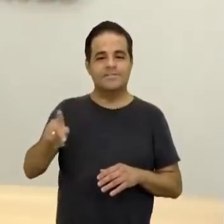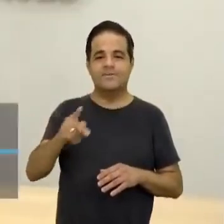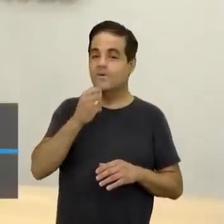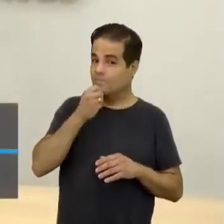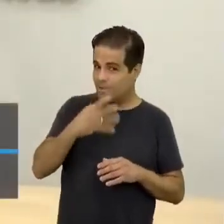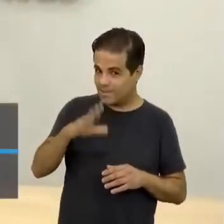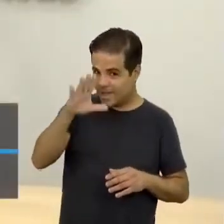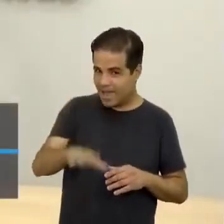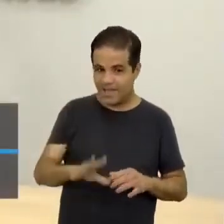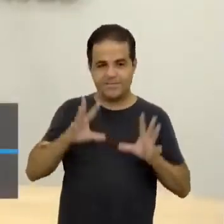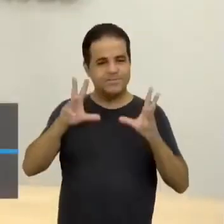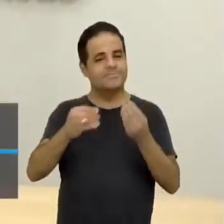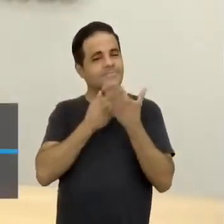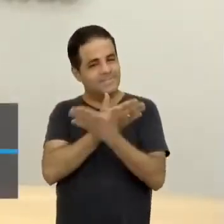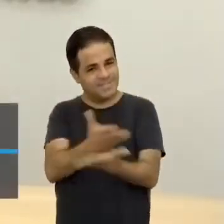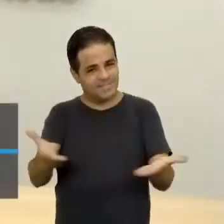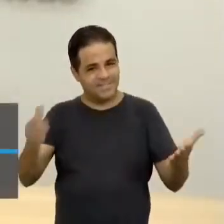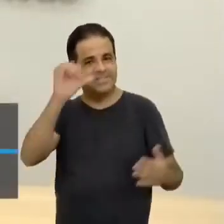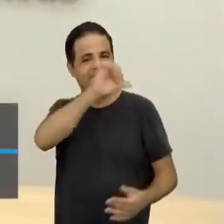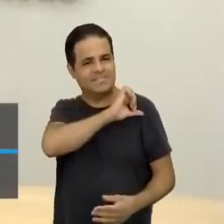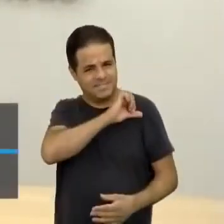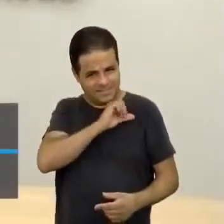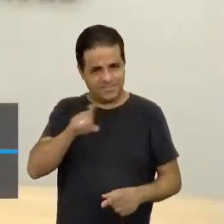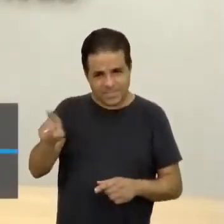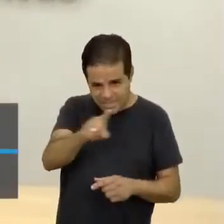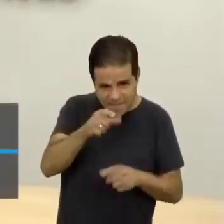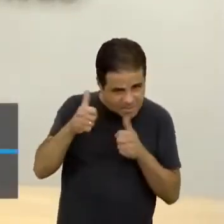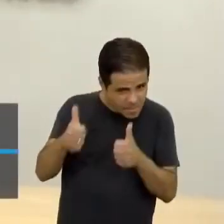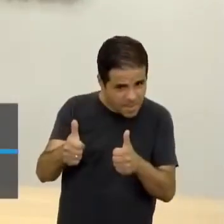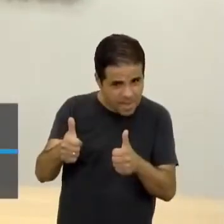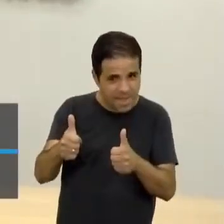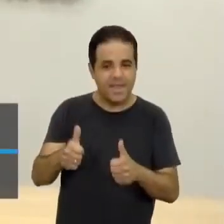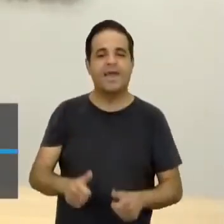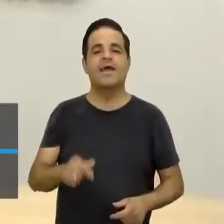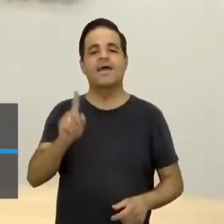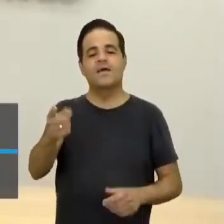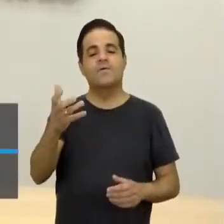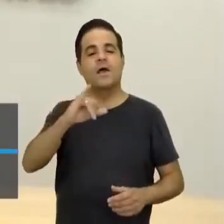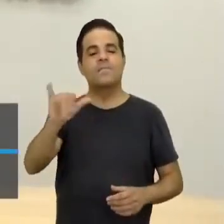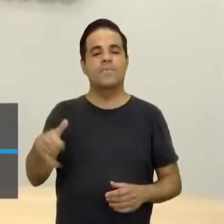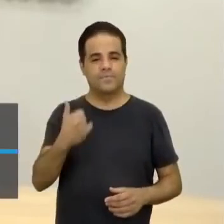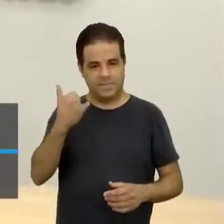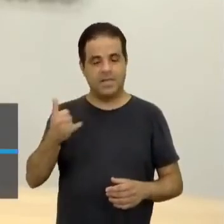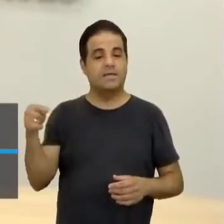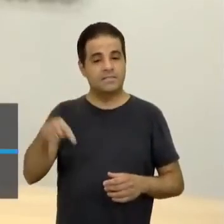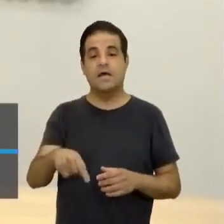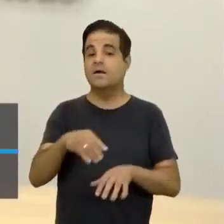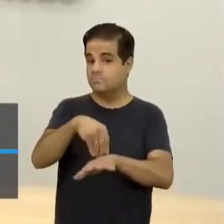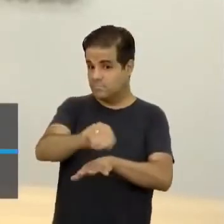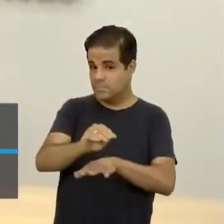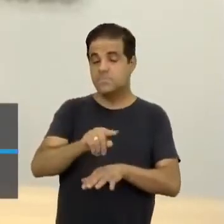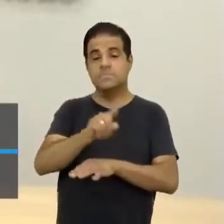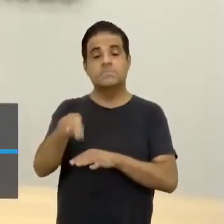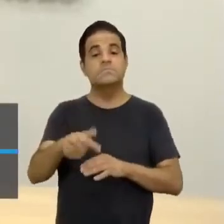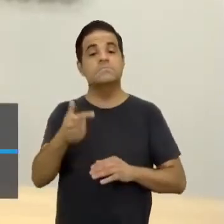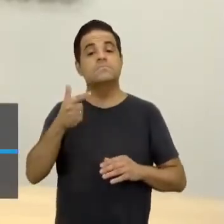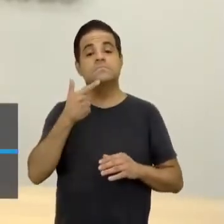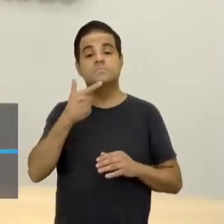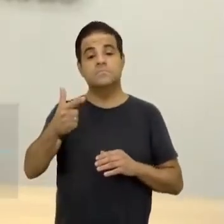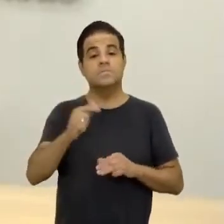Janaína, boa tarde, galerinha do nono ano, vocês estão bem? Eu queria aproveitar e dar um toque aqui para vocês para